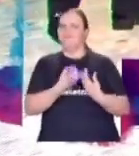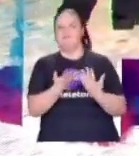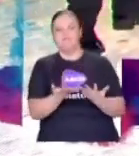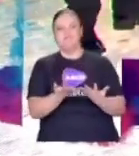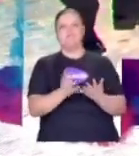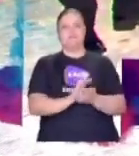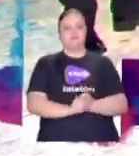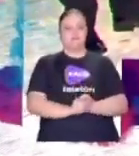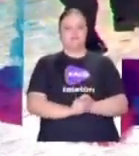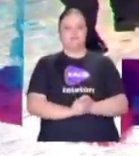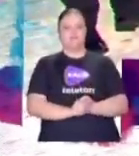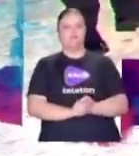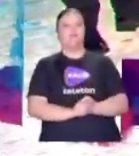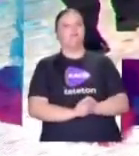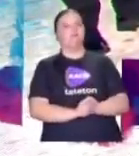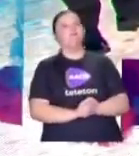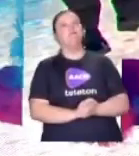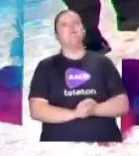Oi!